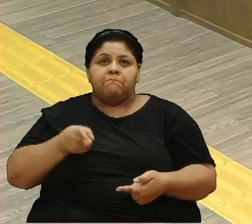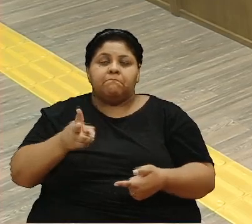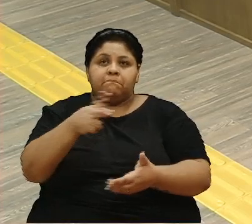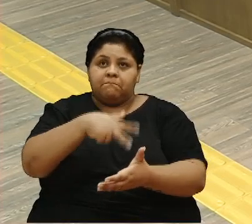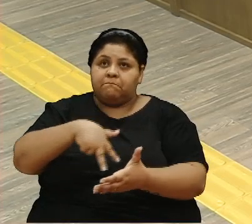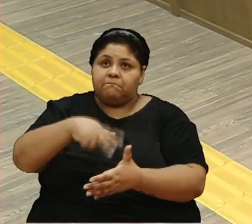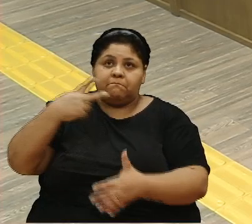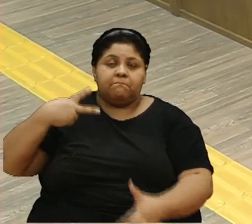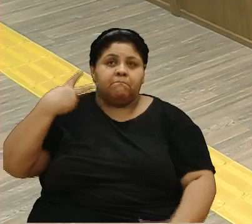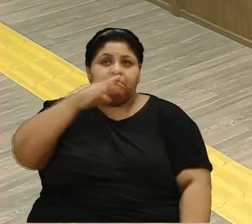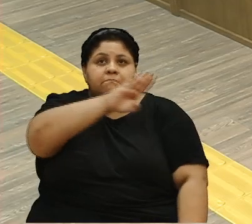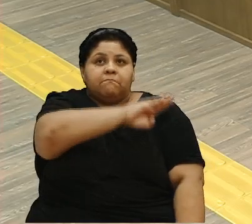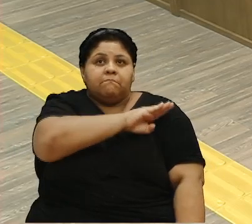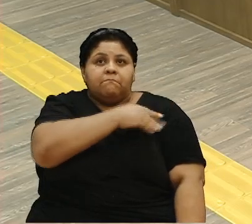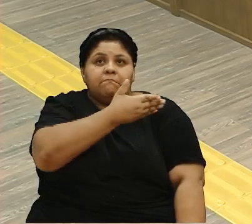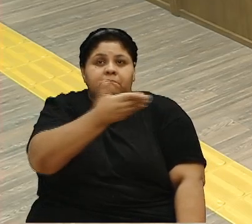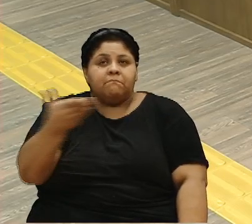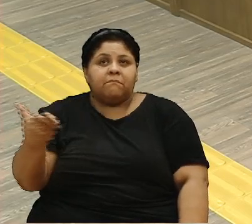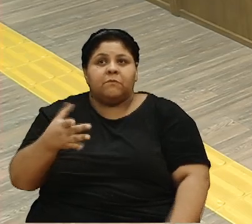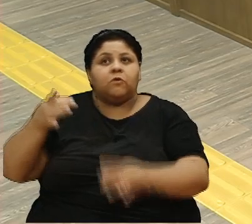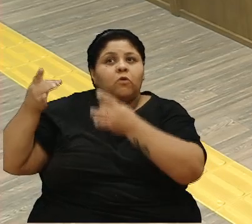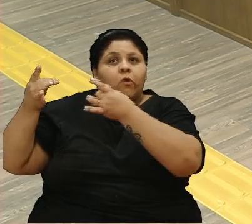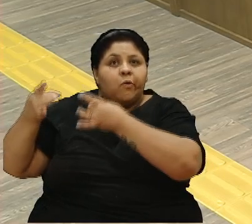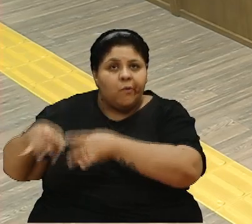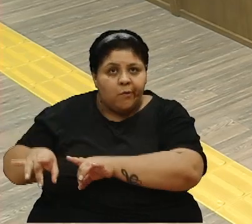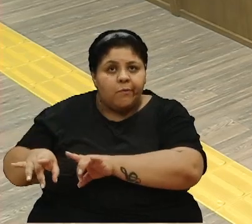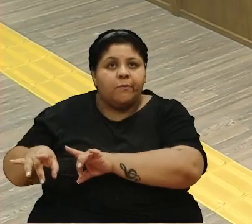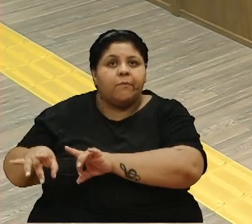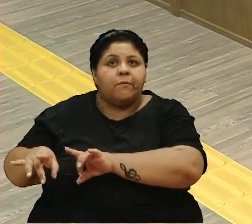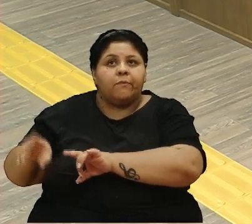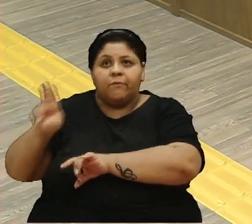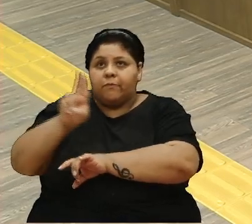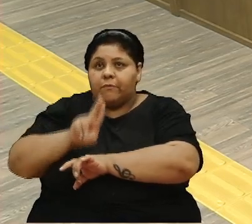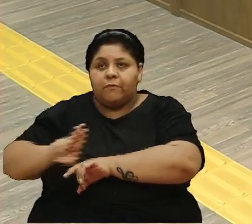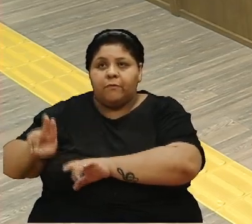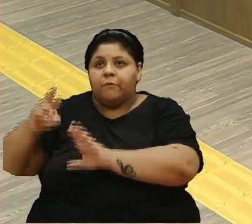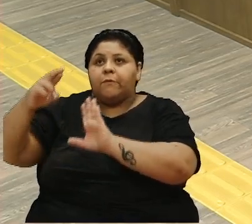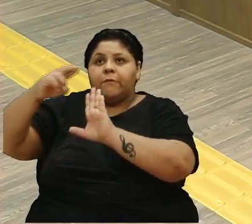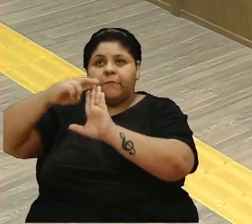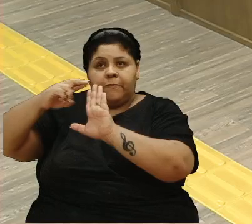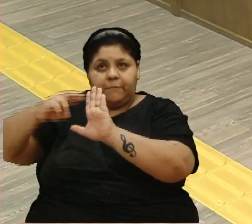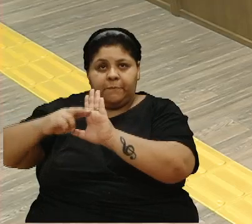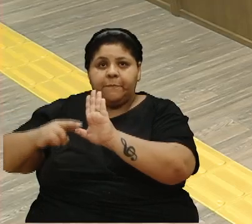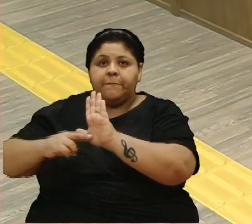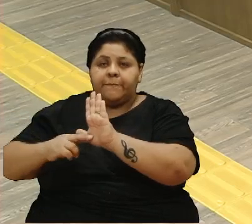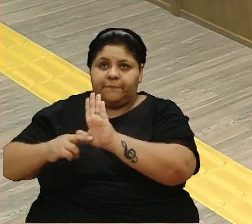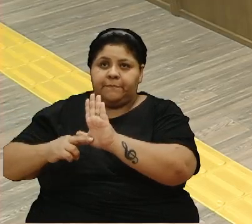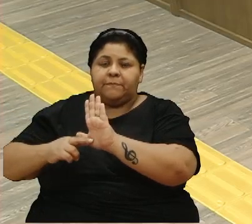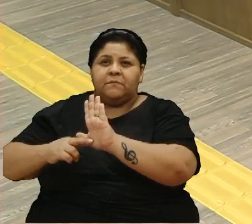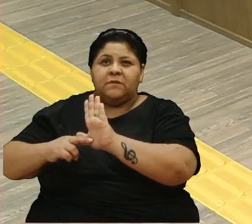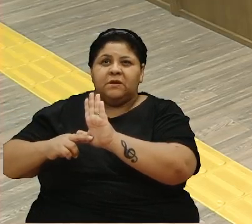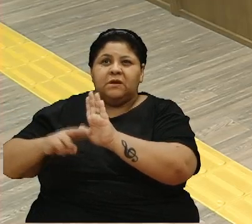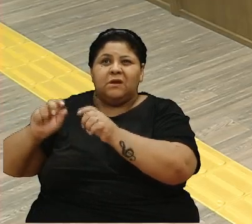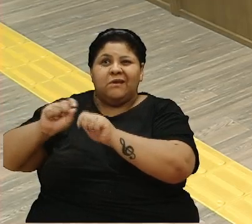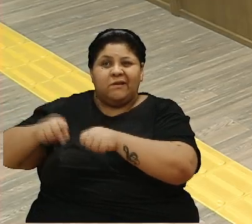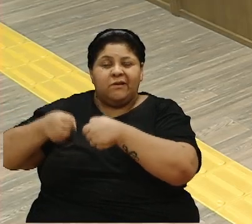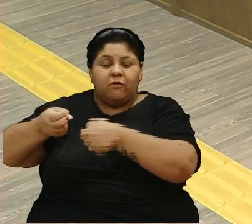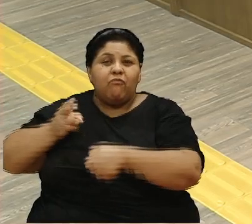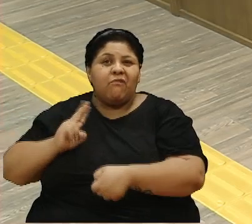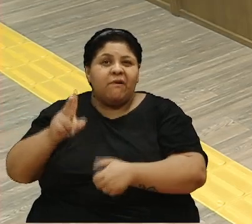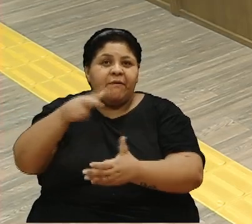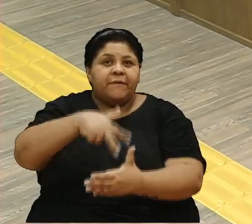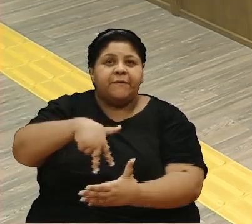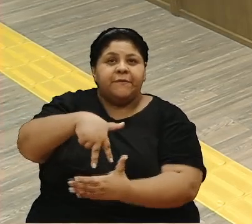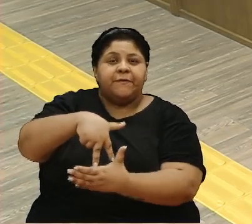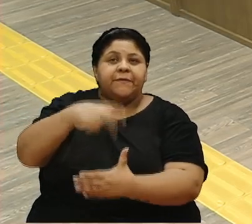e vereador Ramon, se o senhor se sentir prejudicado, o senhor utiliza o regimento para fazer vereador. sua defesa. Segue da